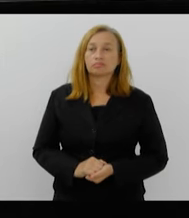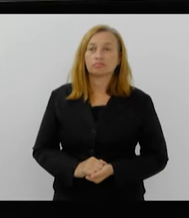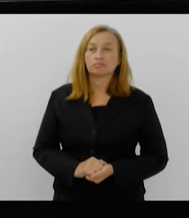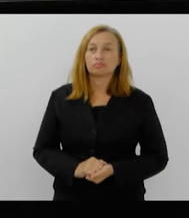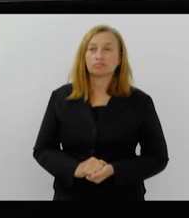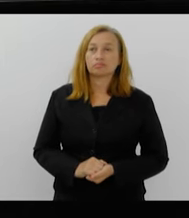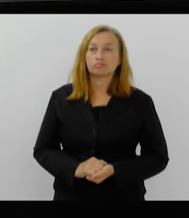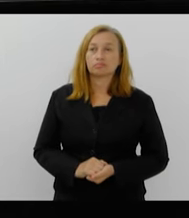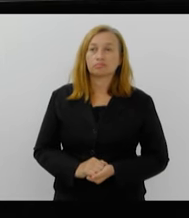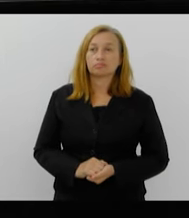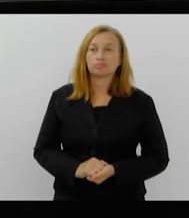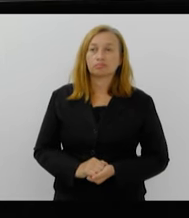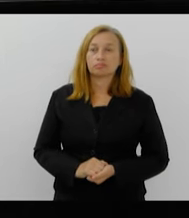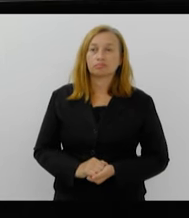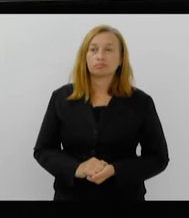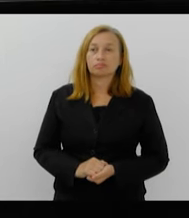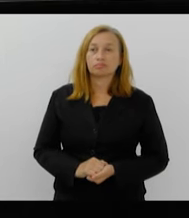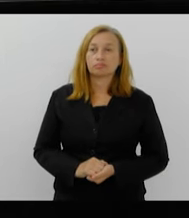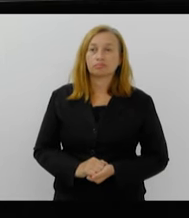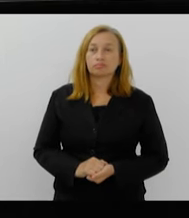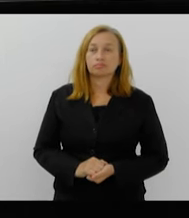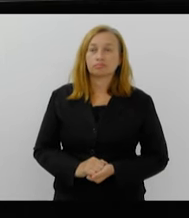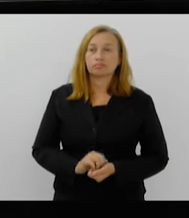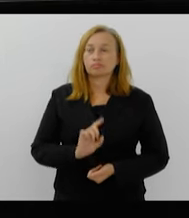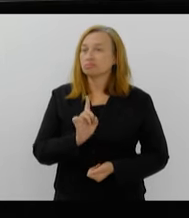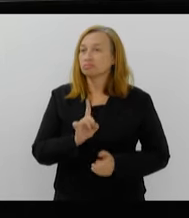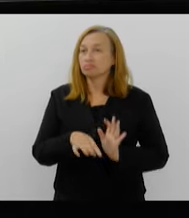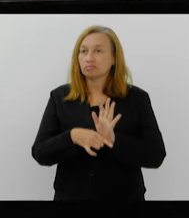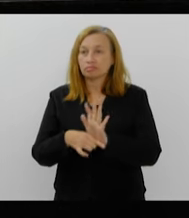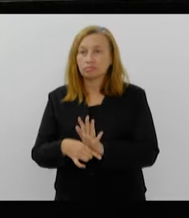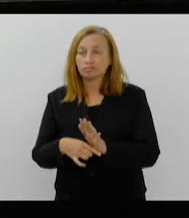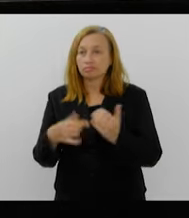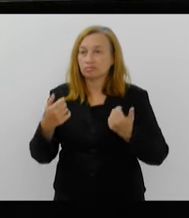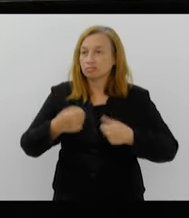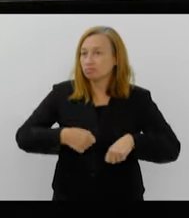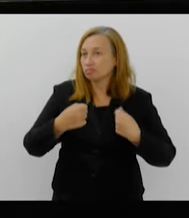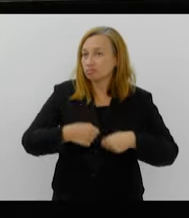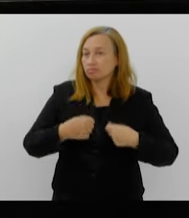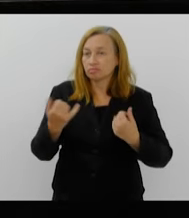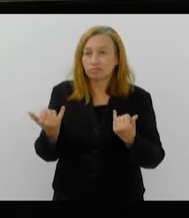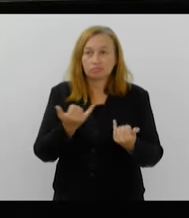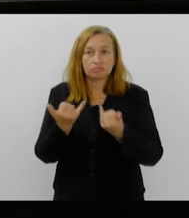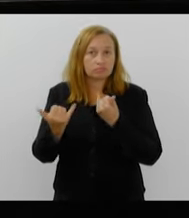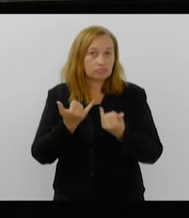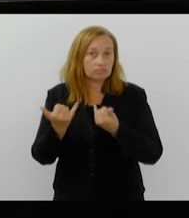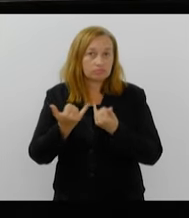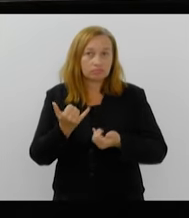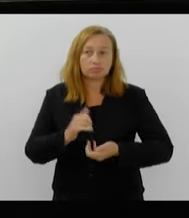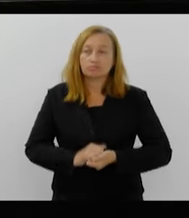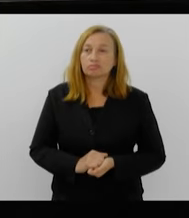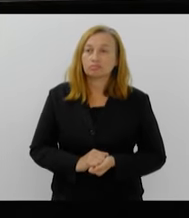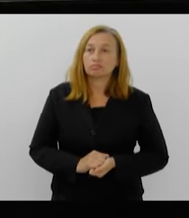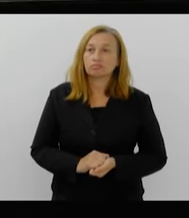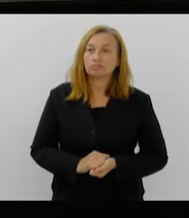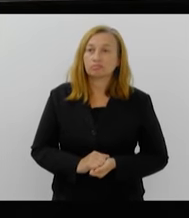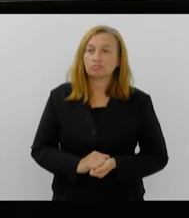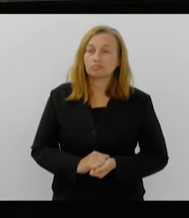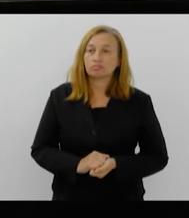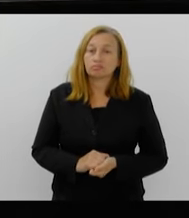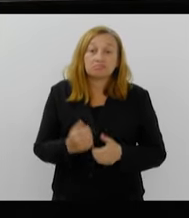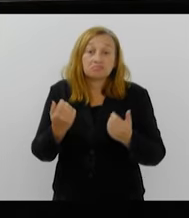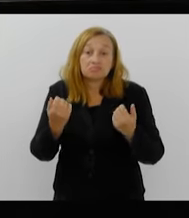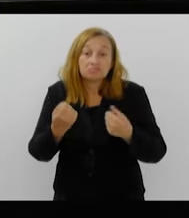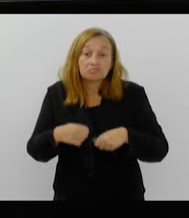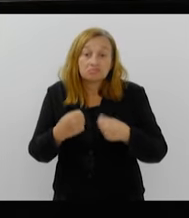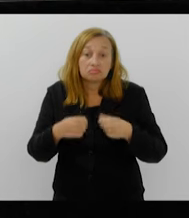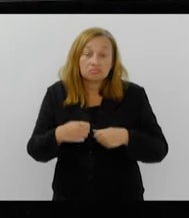que não atende às necessidades de formação, que não atende às